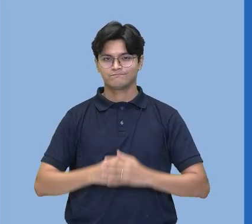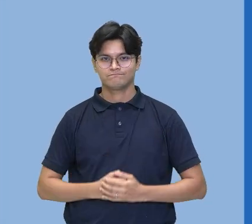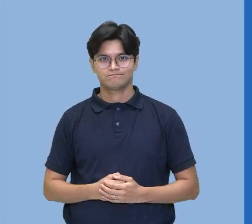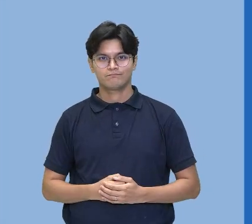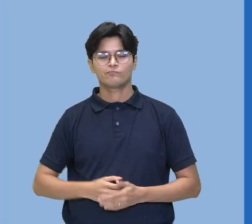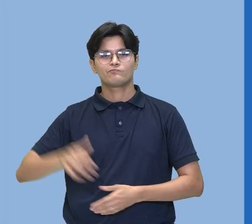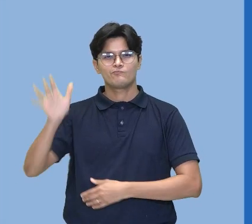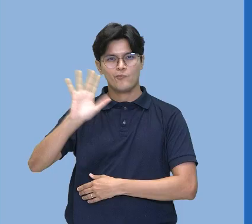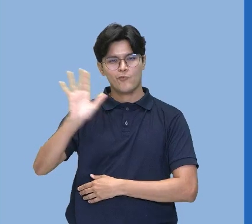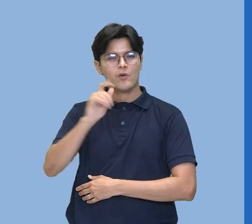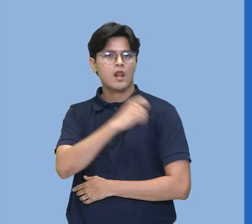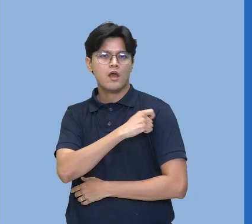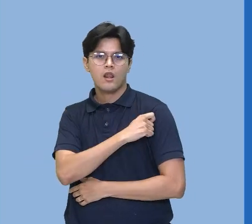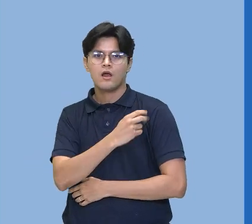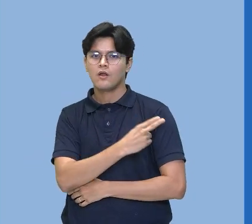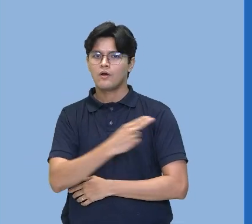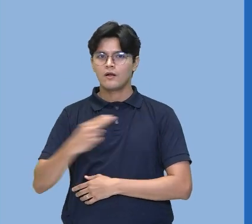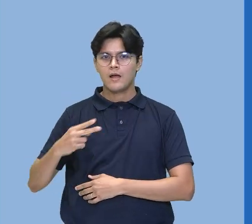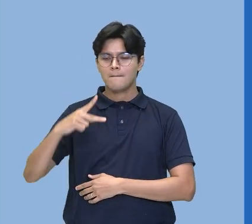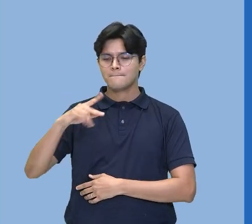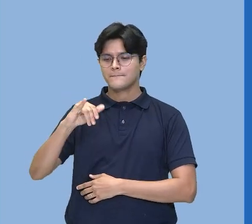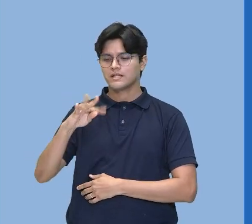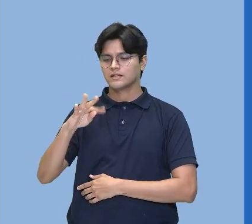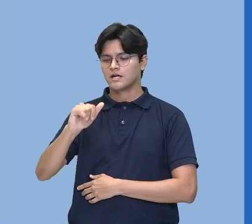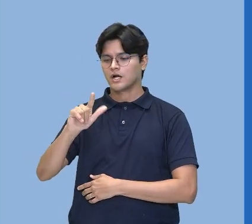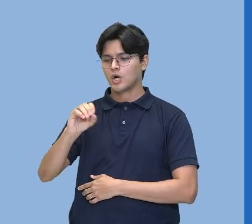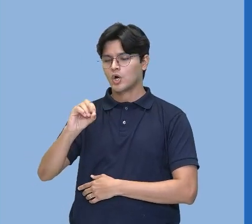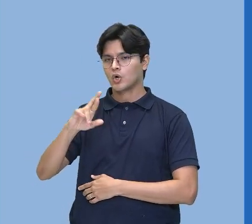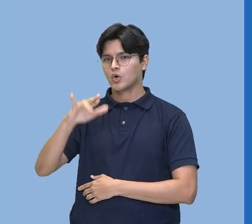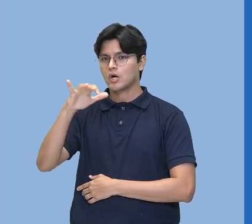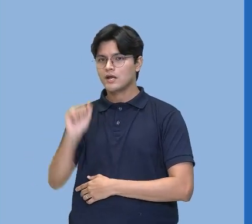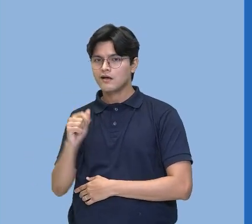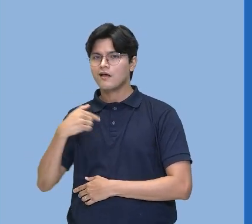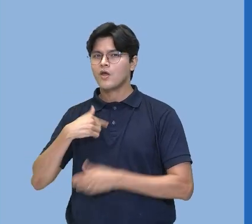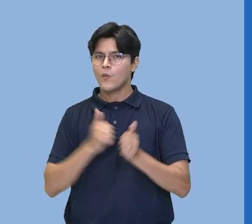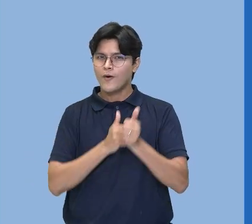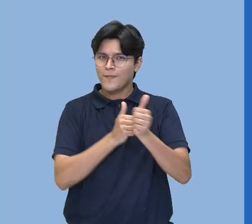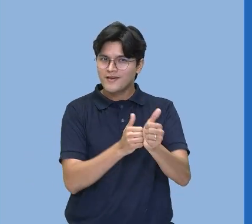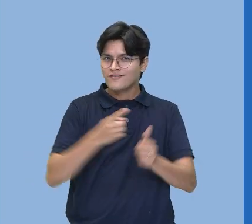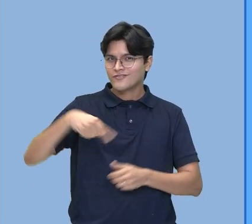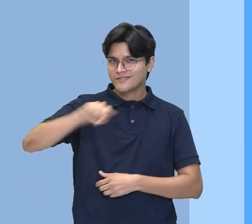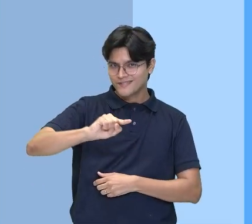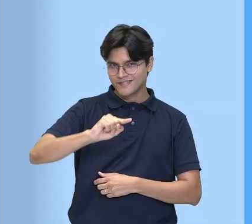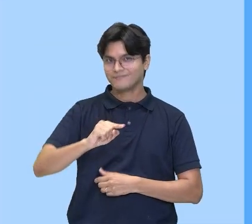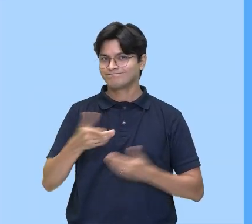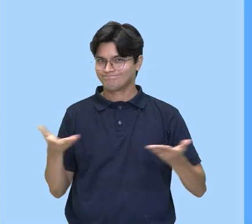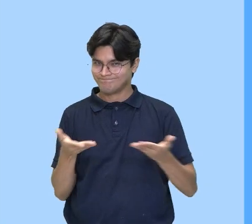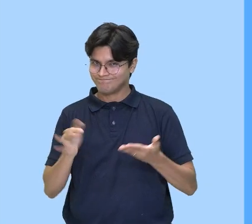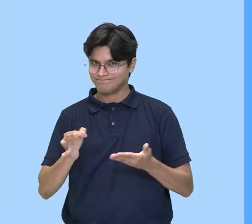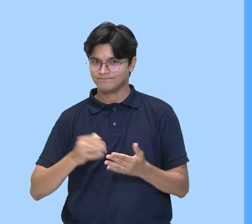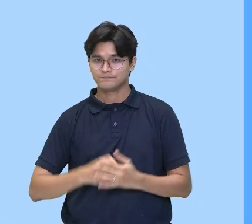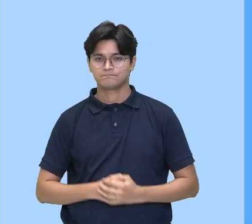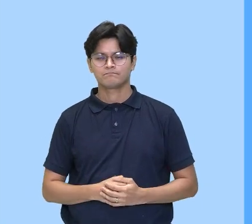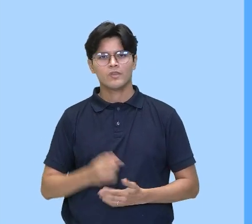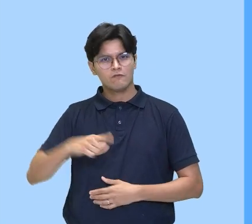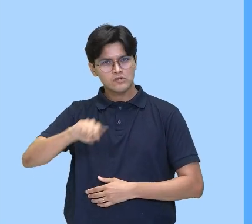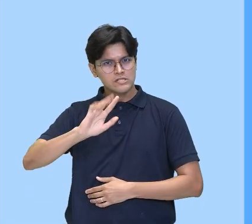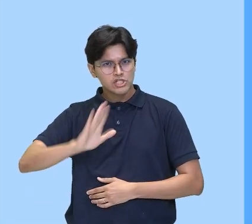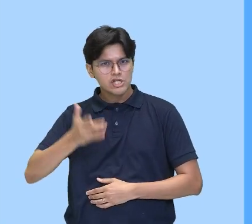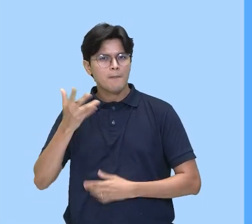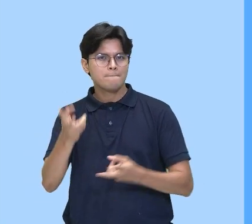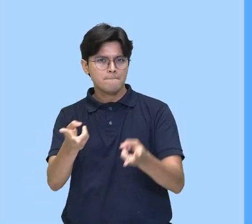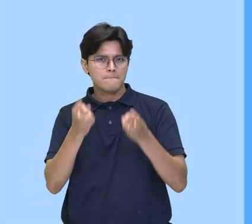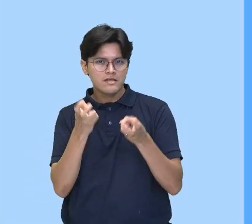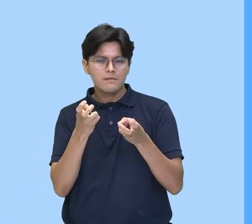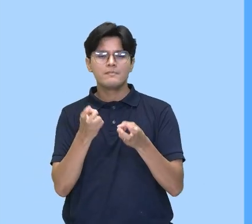Olá, alunos! Me chamo Pitagórica e irei acompanhá-los durante esta unidade. Vocês já perceberam que os